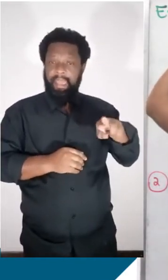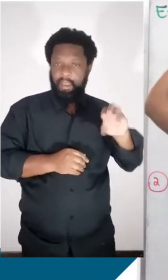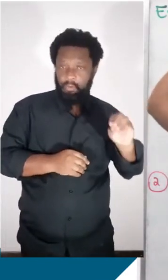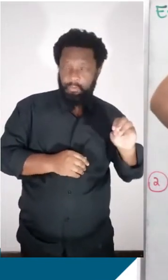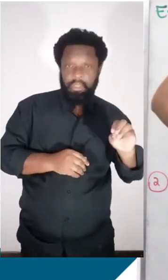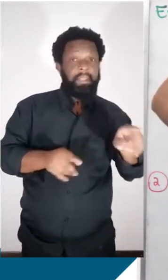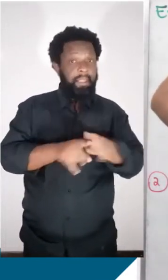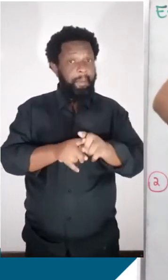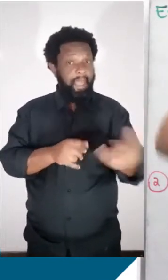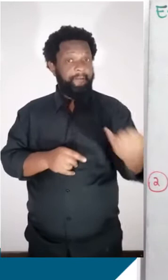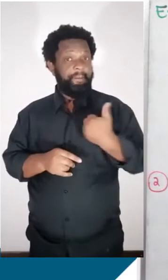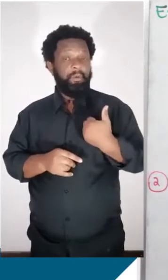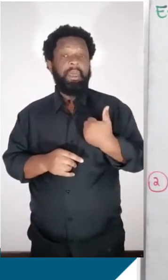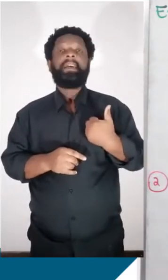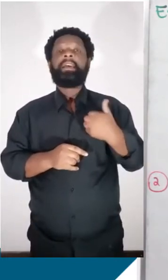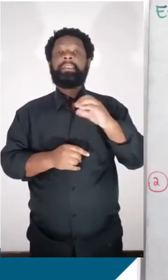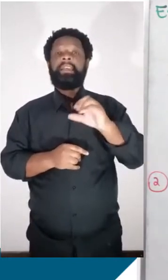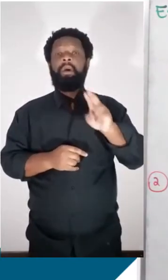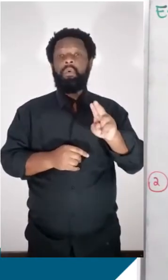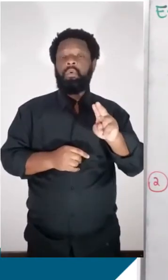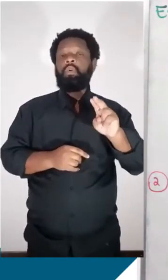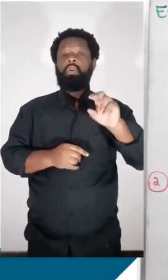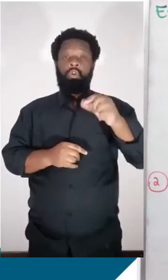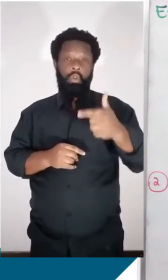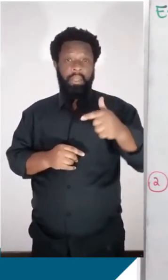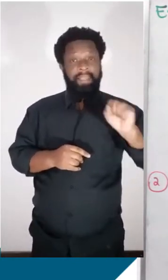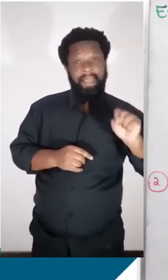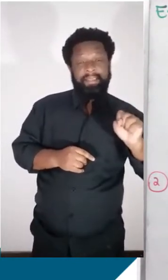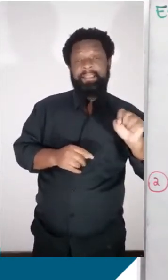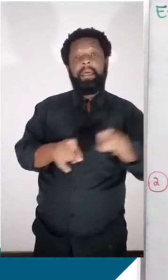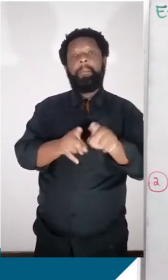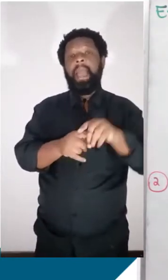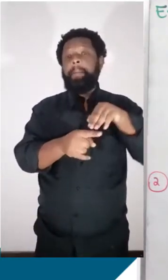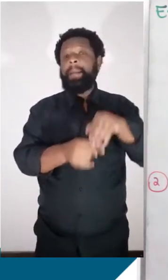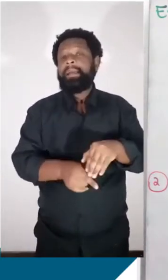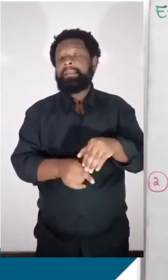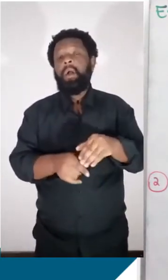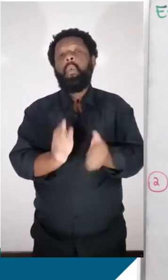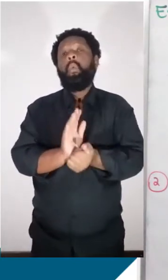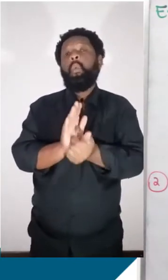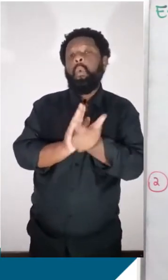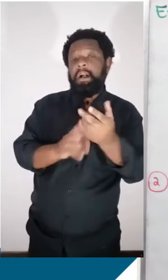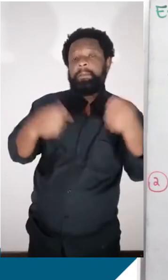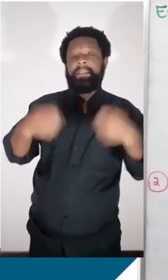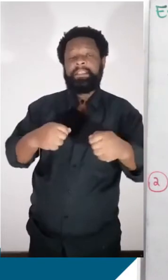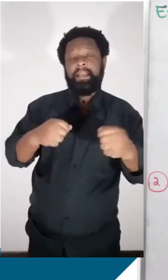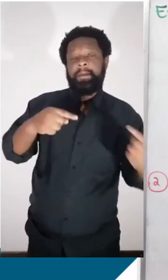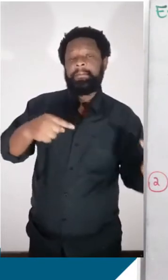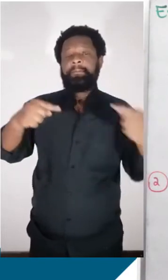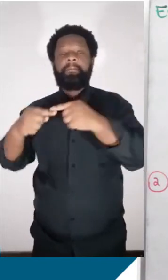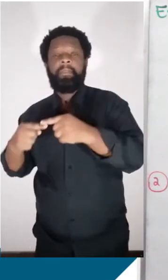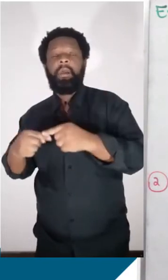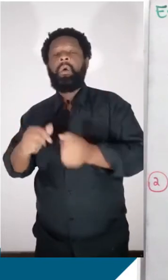Na questão, ele me falou que o minério era o Cu2S. E ele quer saber a massa do minério necessária para